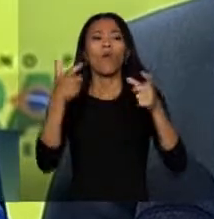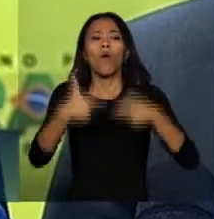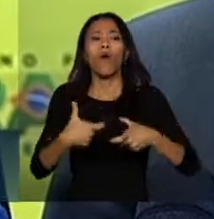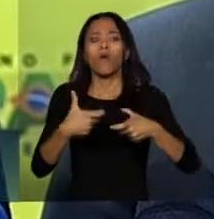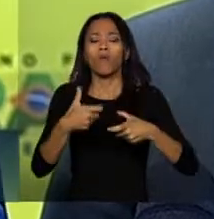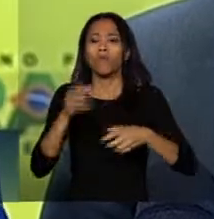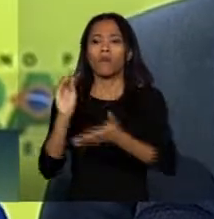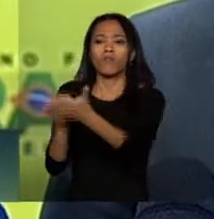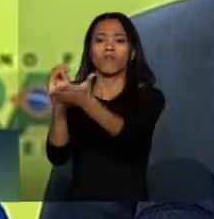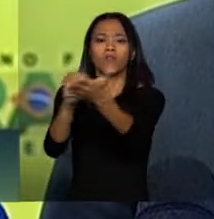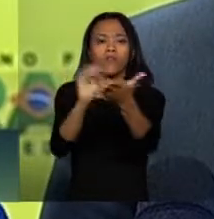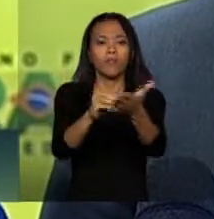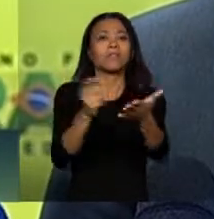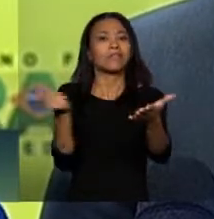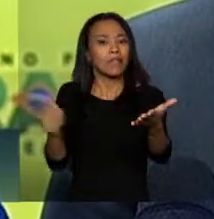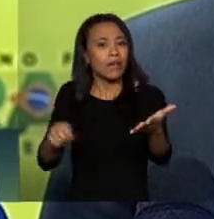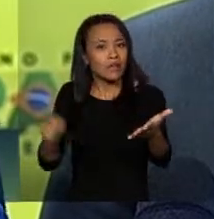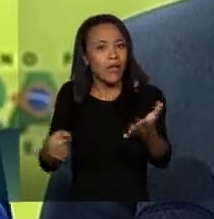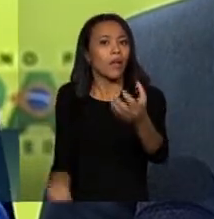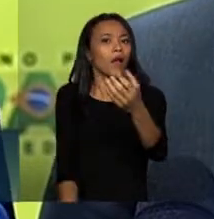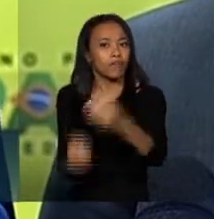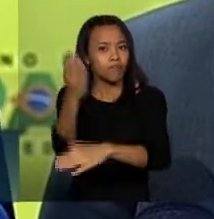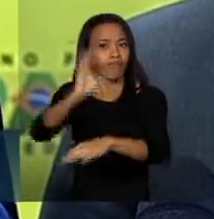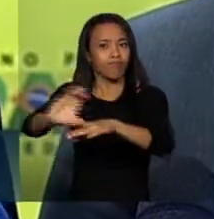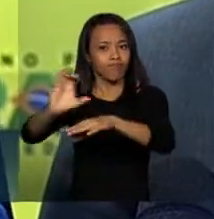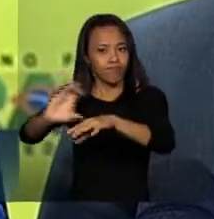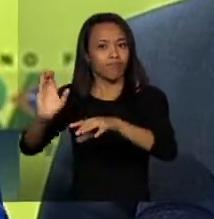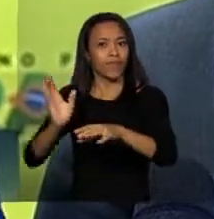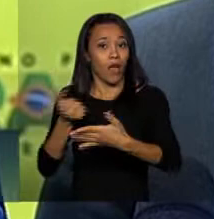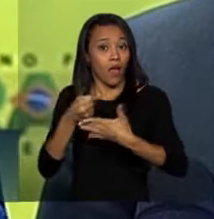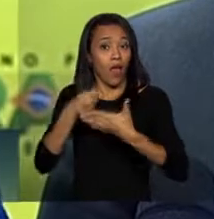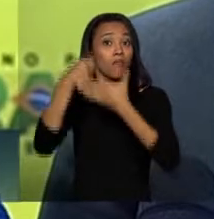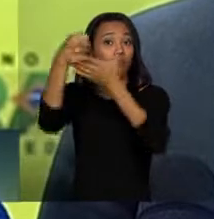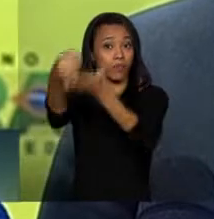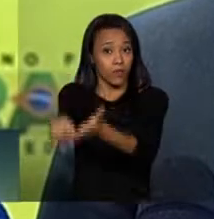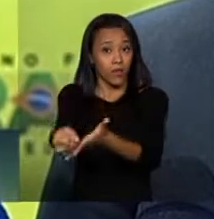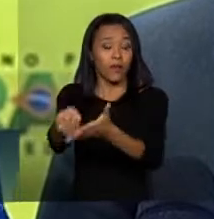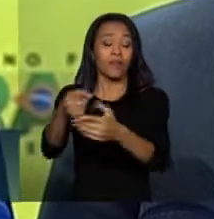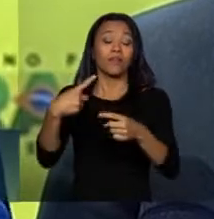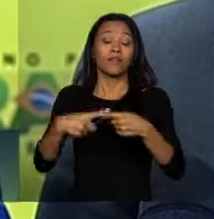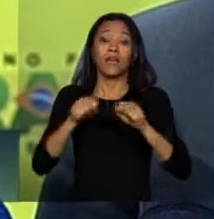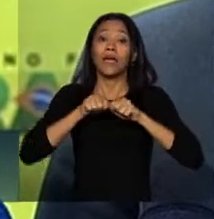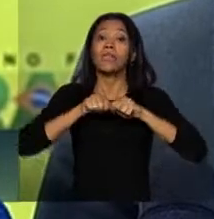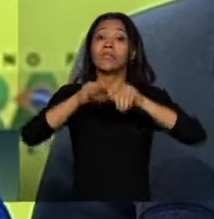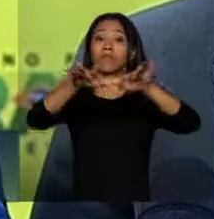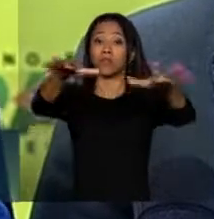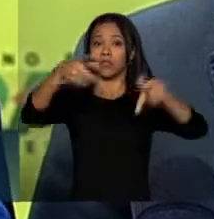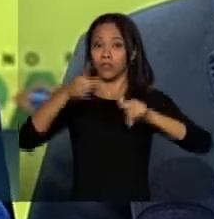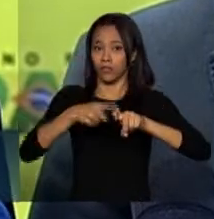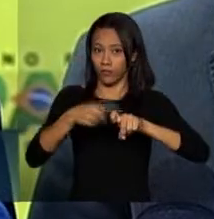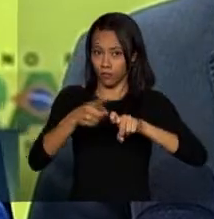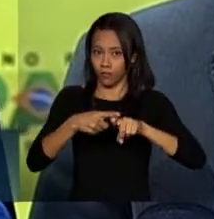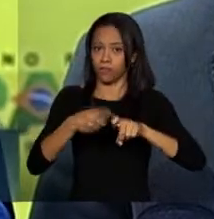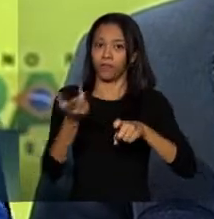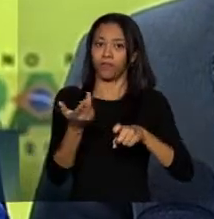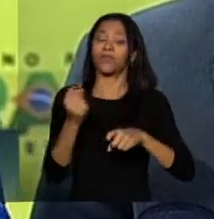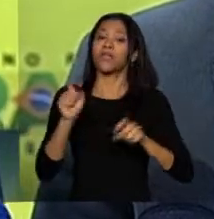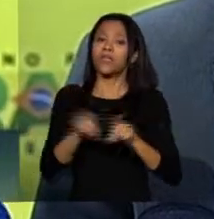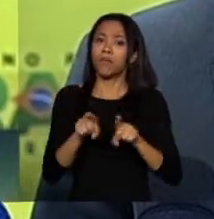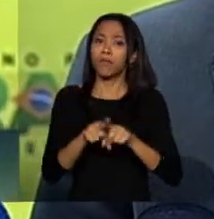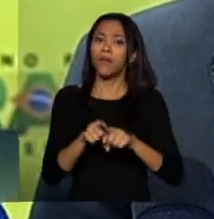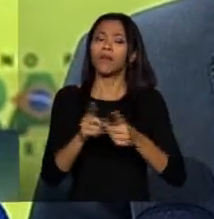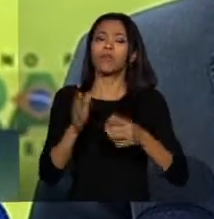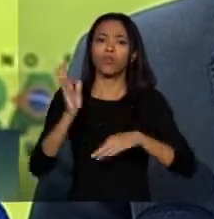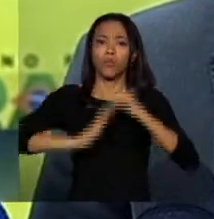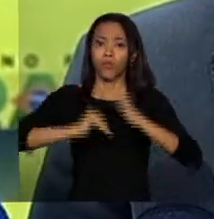de ter qualidade na formação médica e, ao mesmo tempo, atender, descentralizar, induzir a fixação dos profissionais